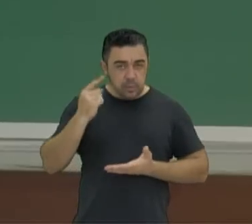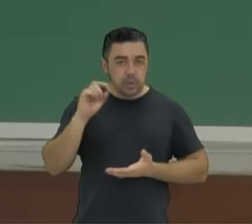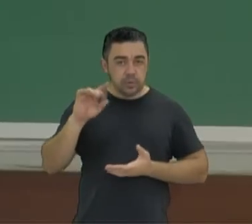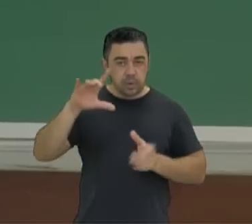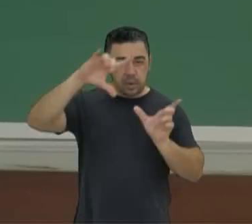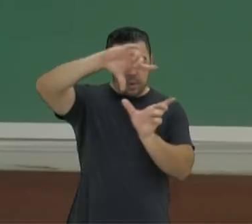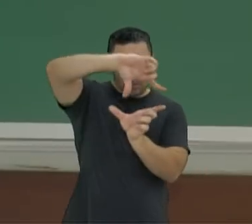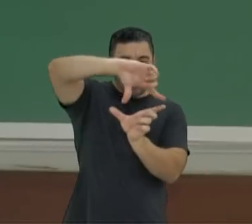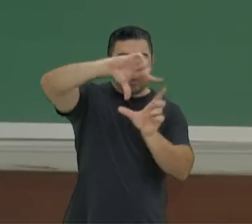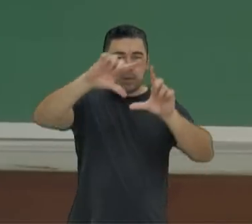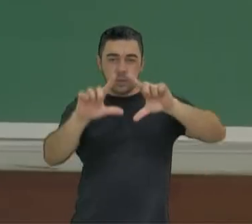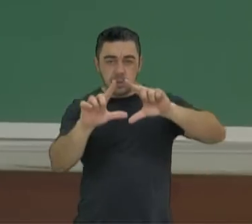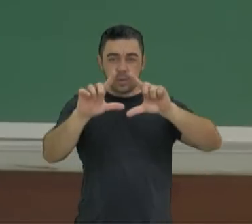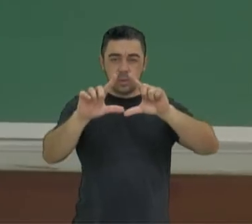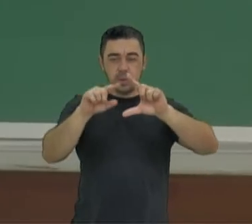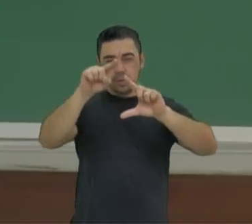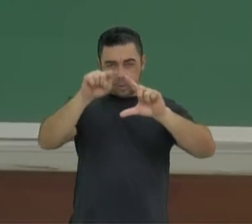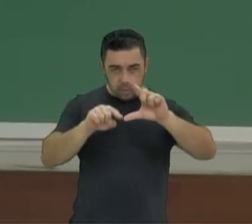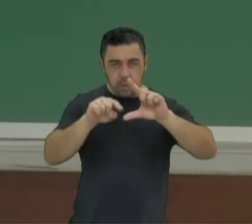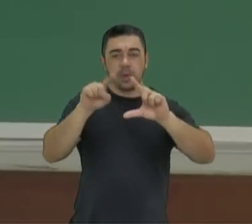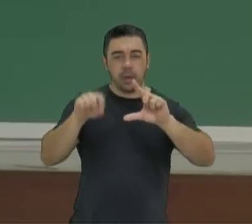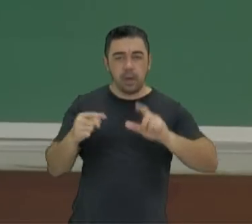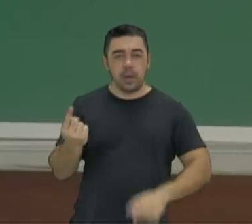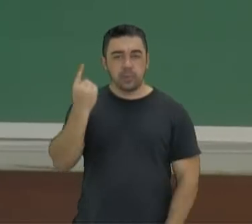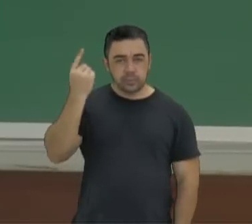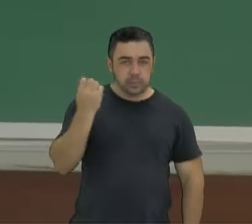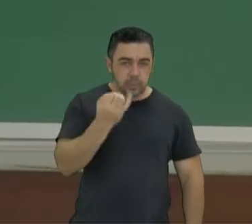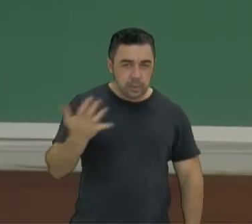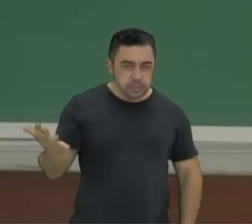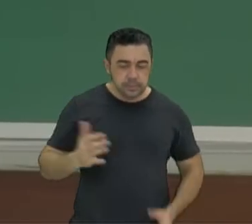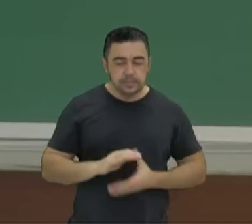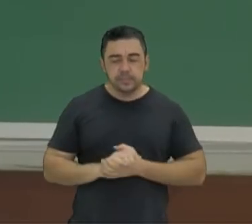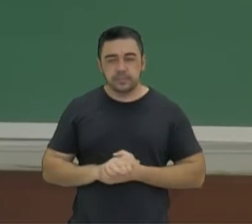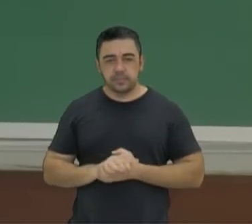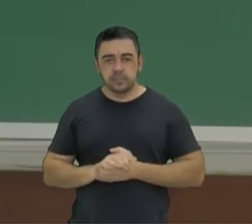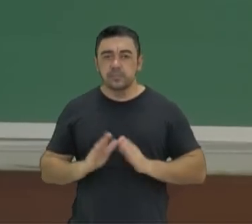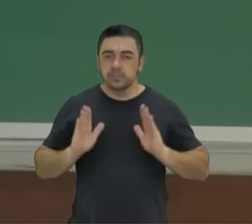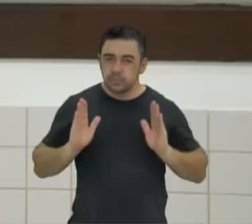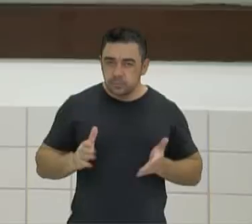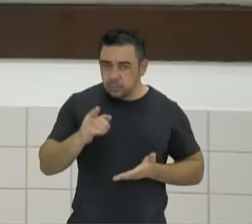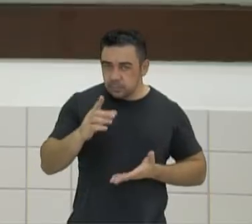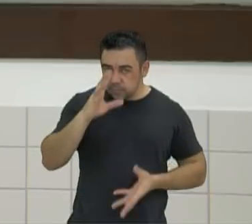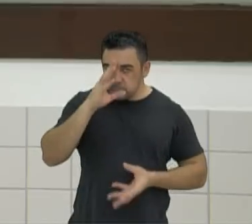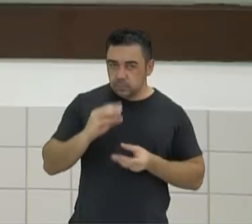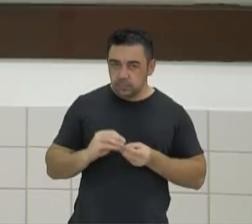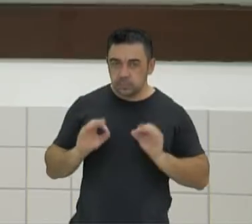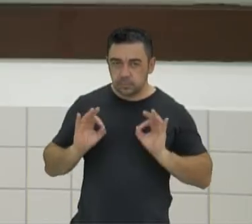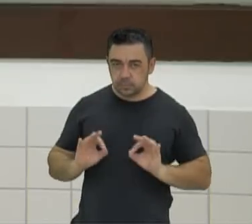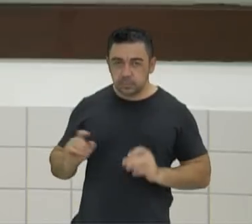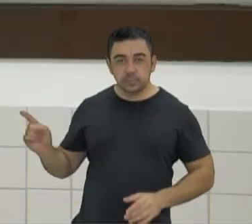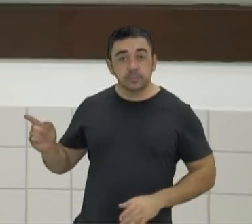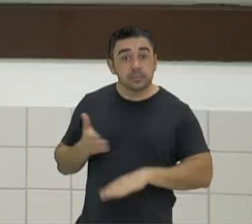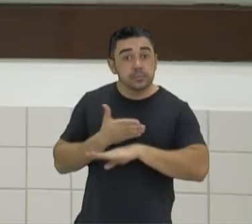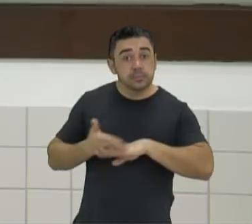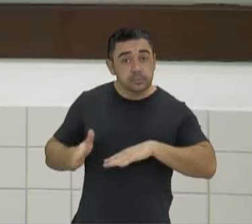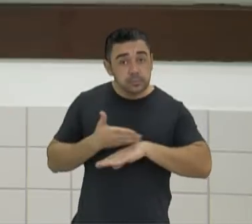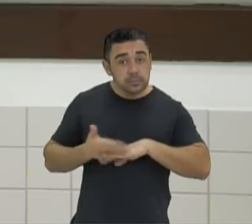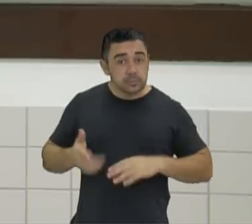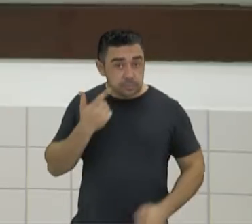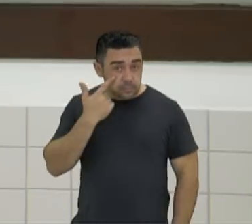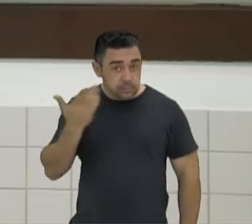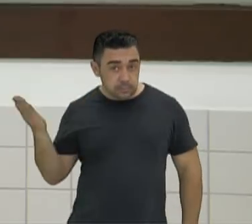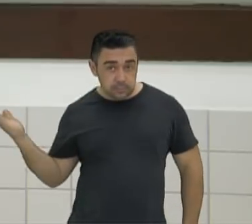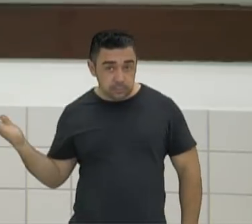ele lá que vai estar a alturinha, certo? Muito bem. Dito isso, vamos praticar. Olha